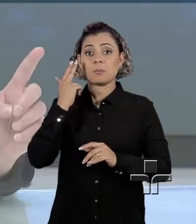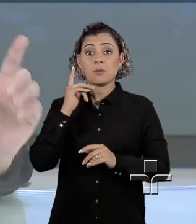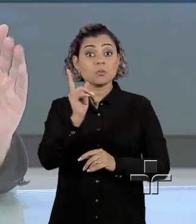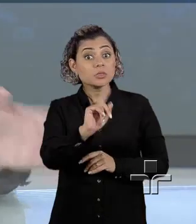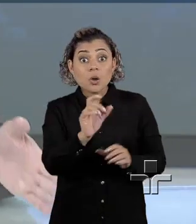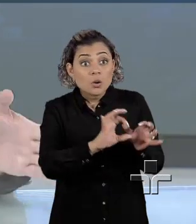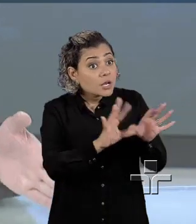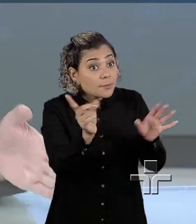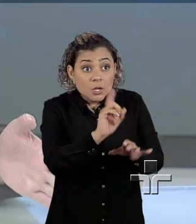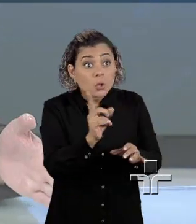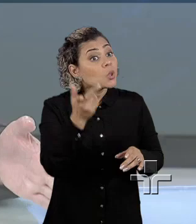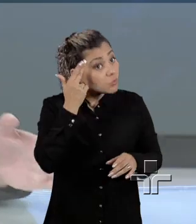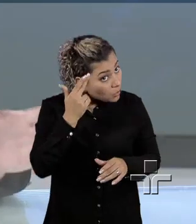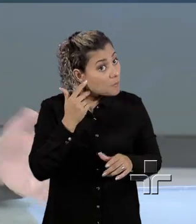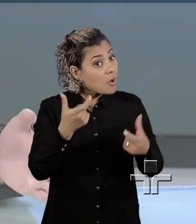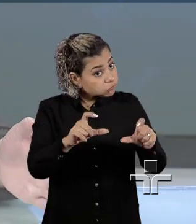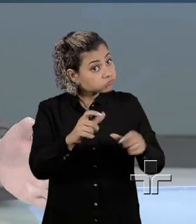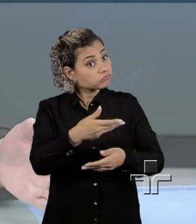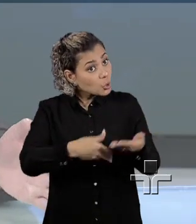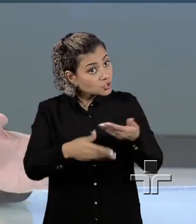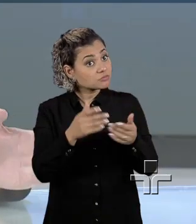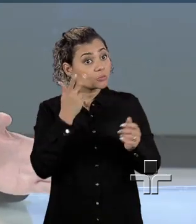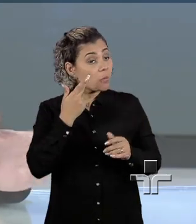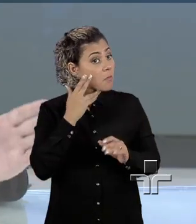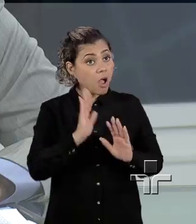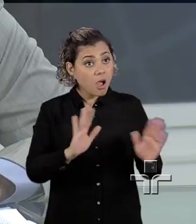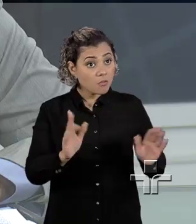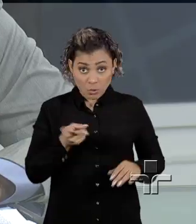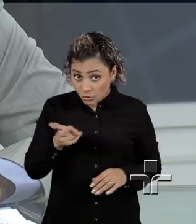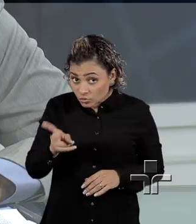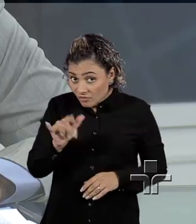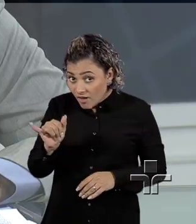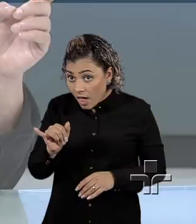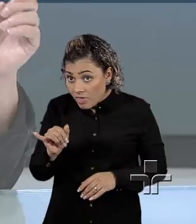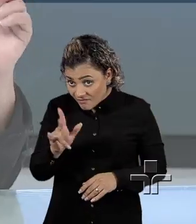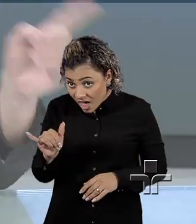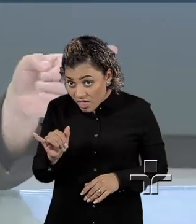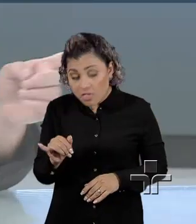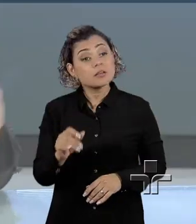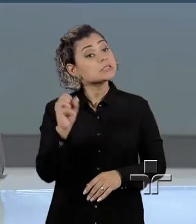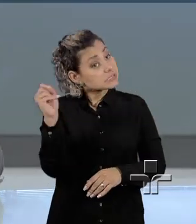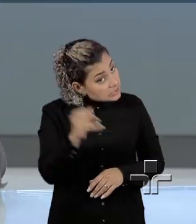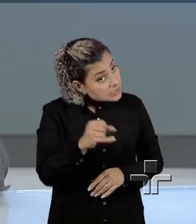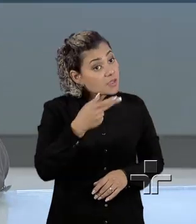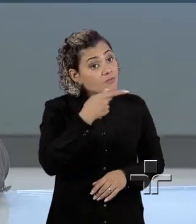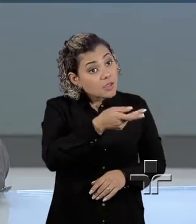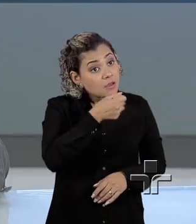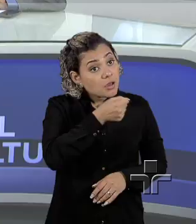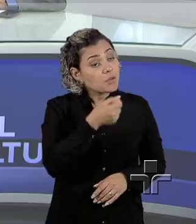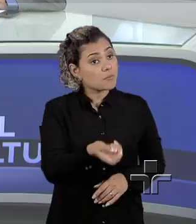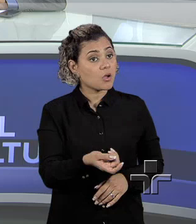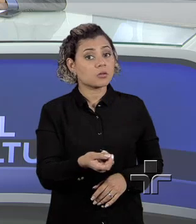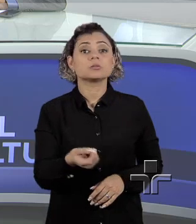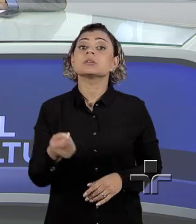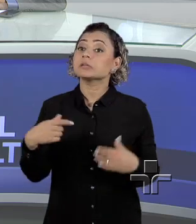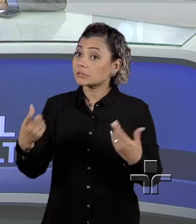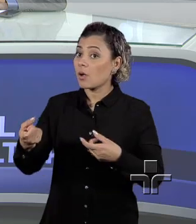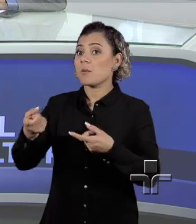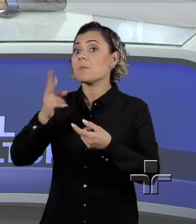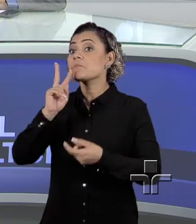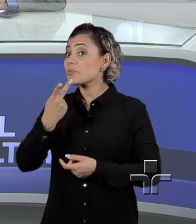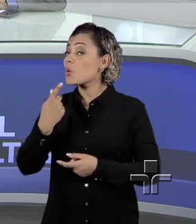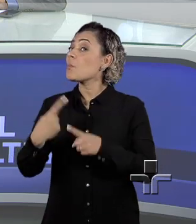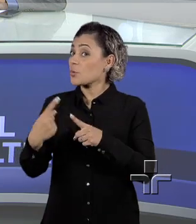o rodízio, continuará o rodízio, terá rodízio. A rodízio continuará? Continuará, segundo a nossa repórter. Então voltou atrás, porque